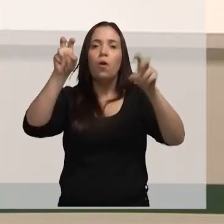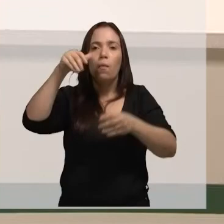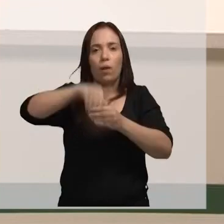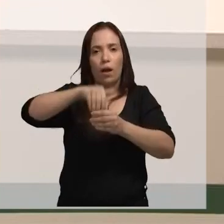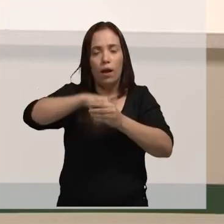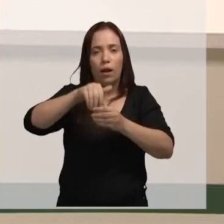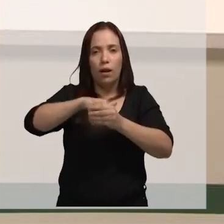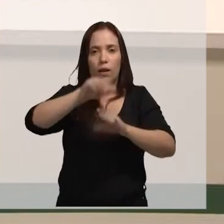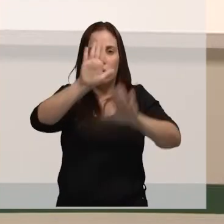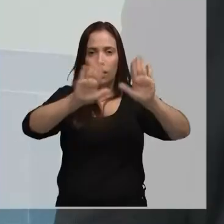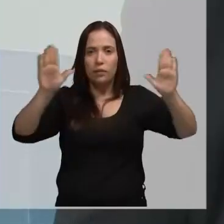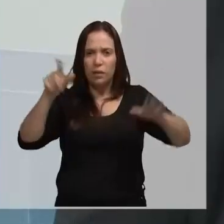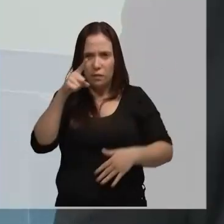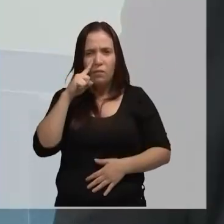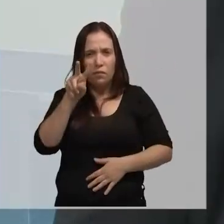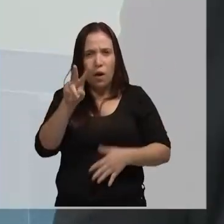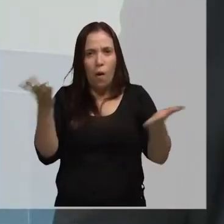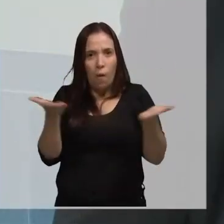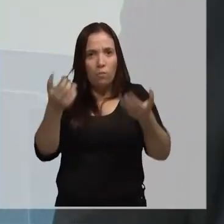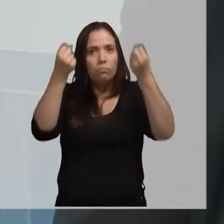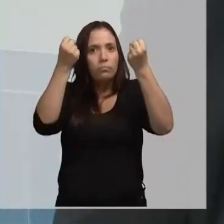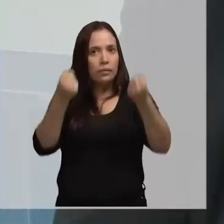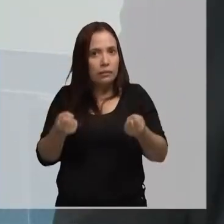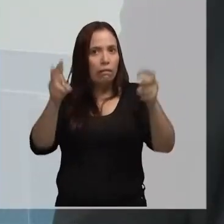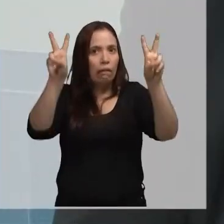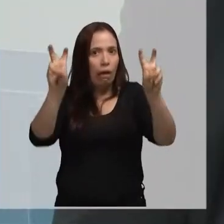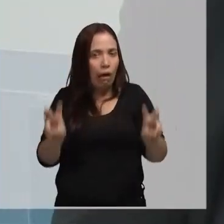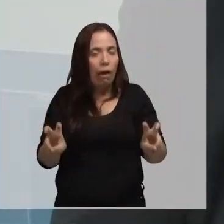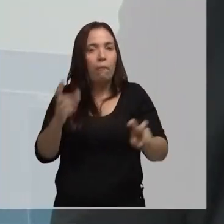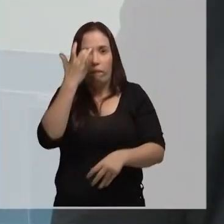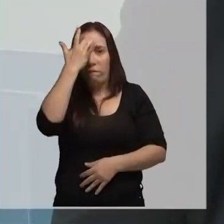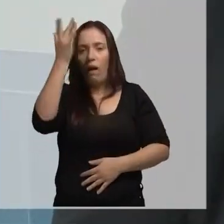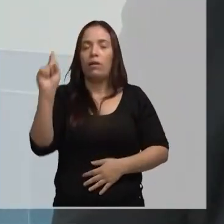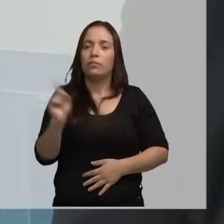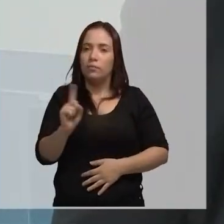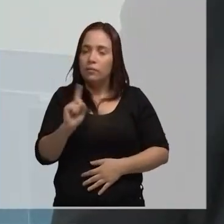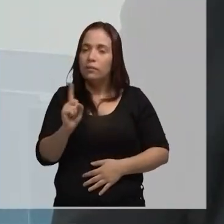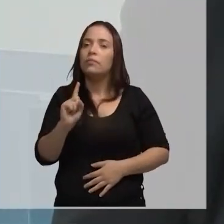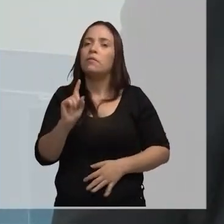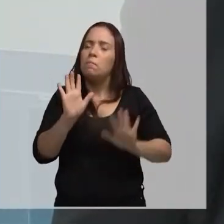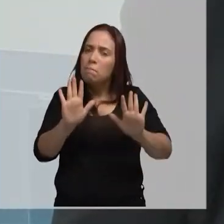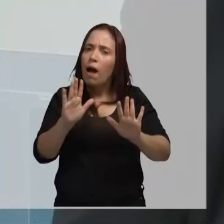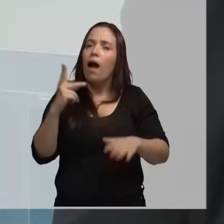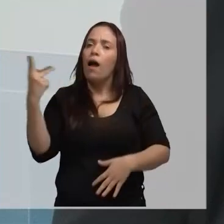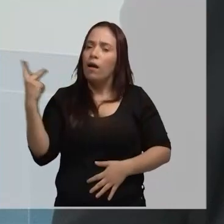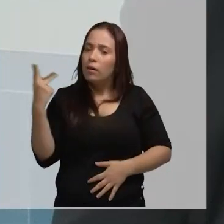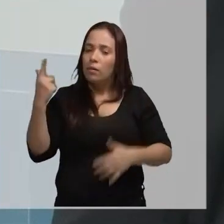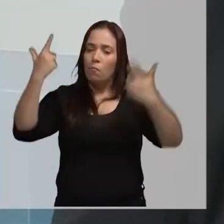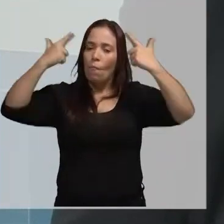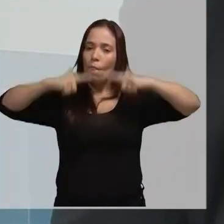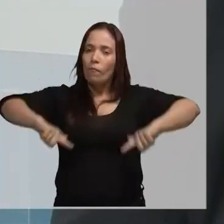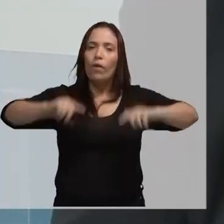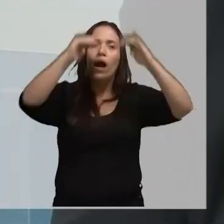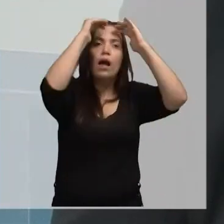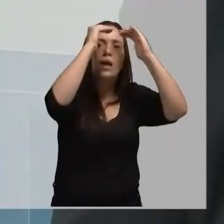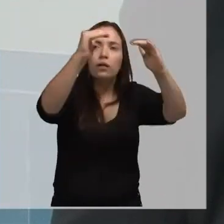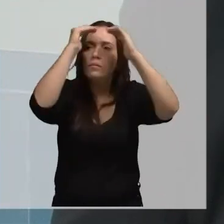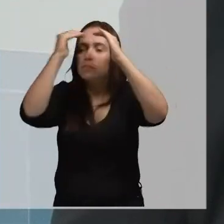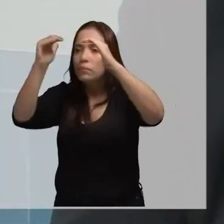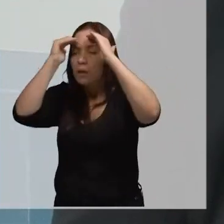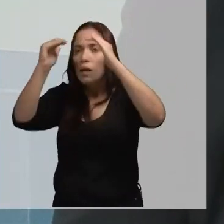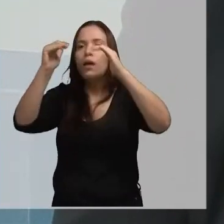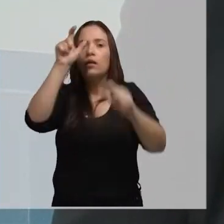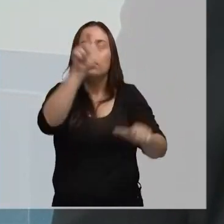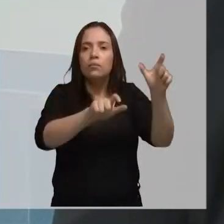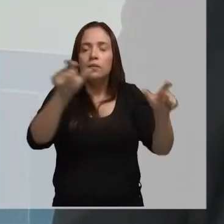viu o programa de hoje pesado, porque não vai ser fácil a gente analisar isso aqui. Mas sempre vai fazer com muita isenção, muito respeito